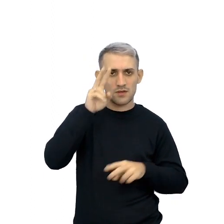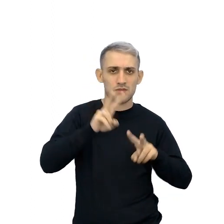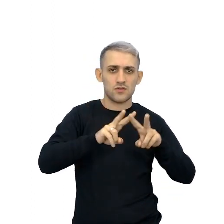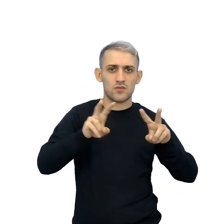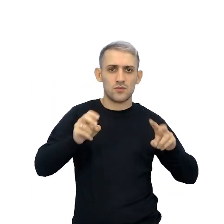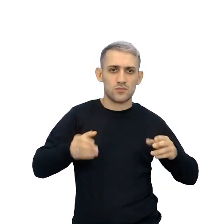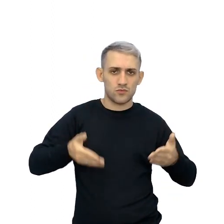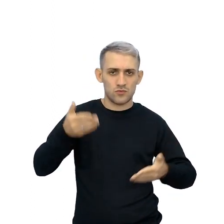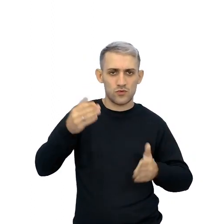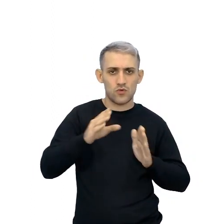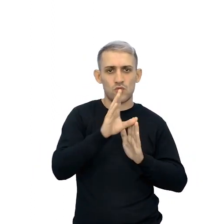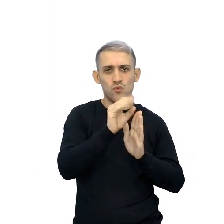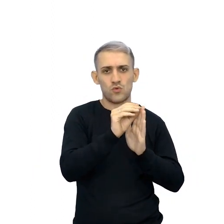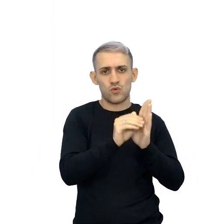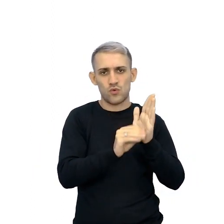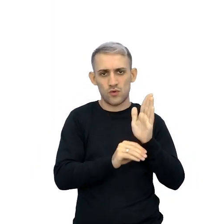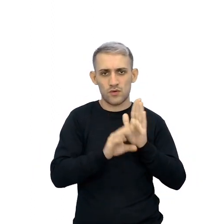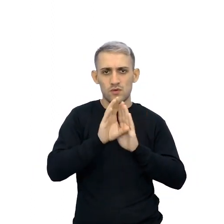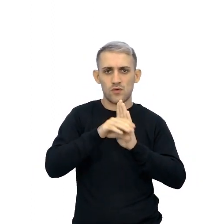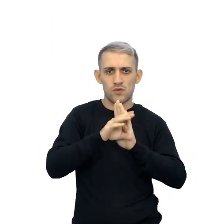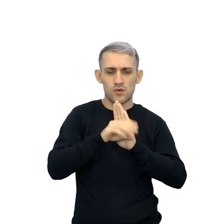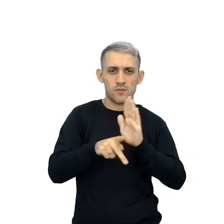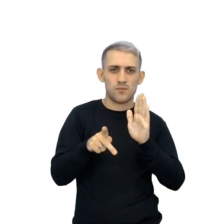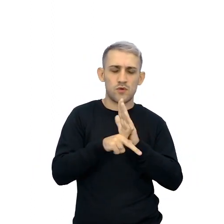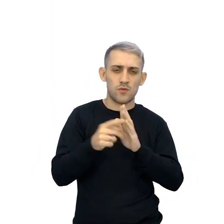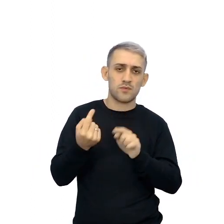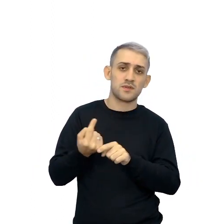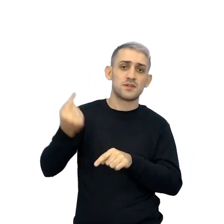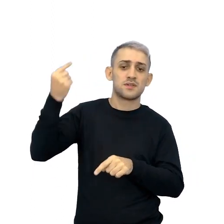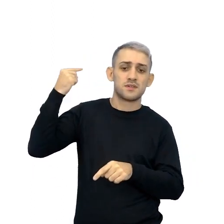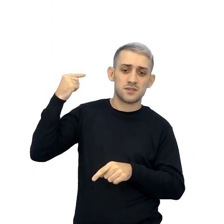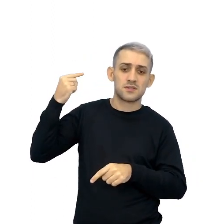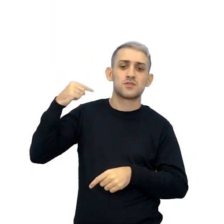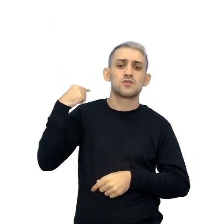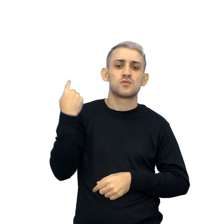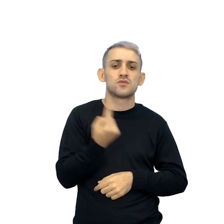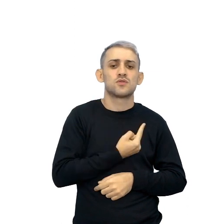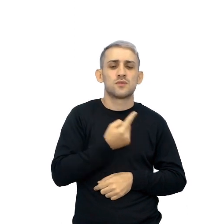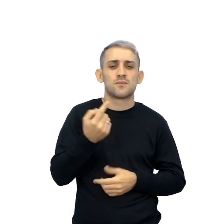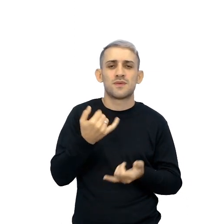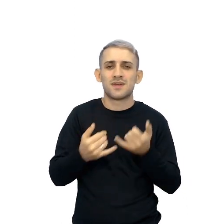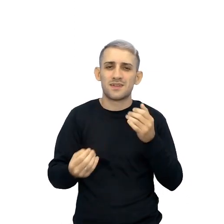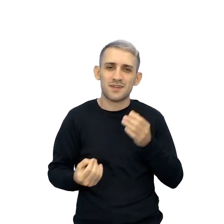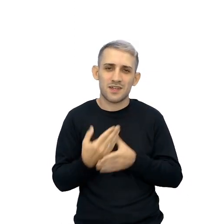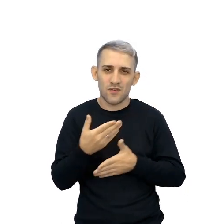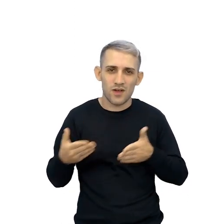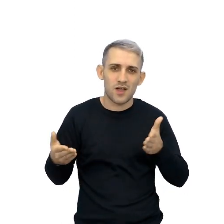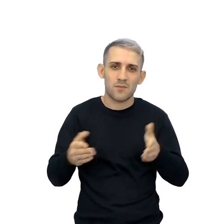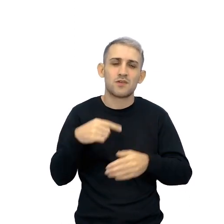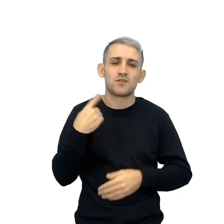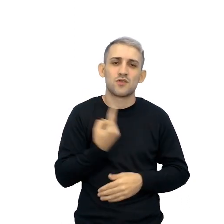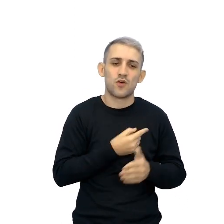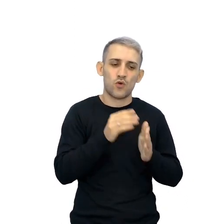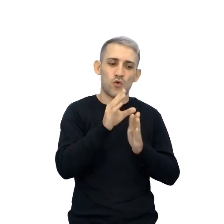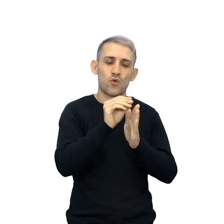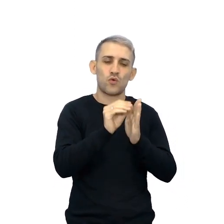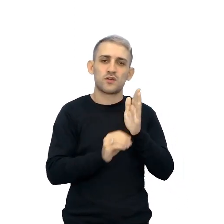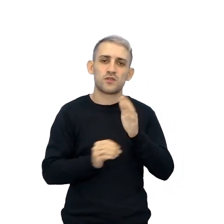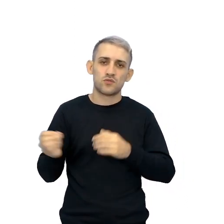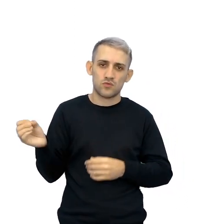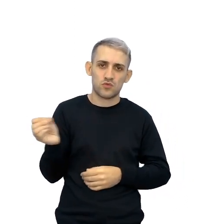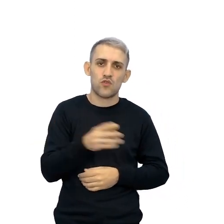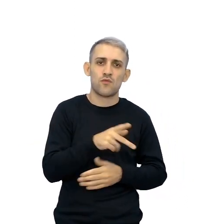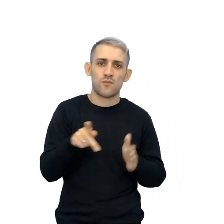os conceitos e conteúdos anteriores, vai abrir caminhos para novos conceitos para